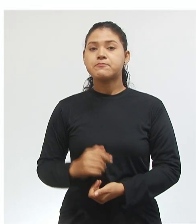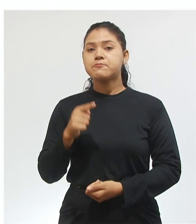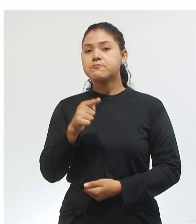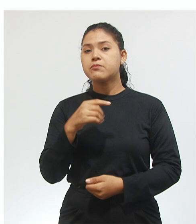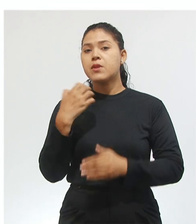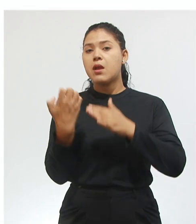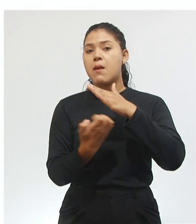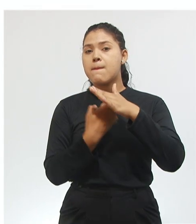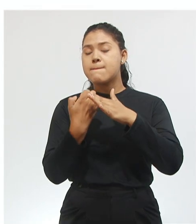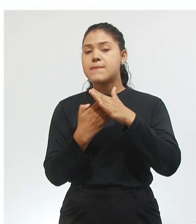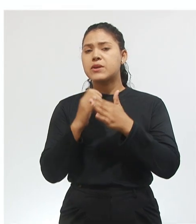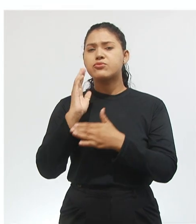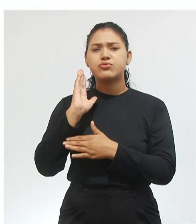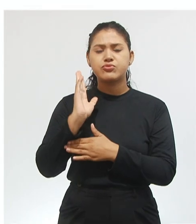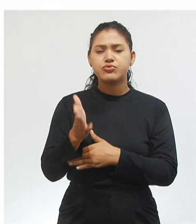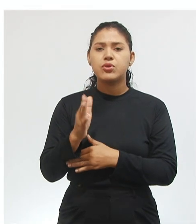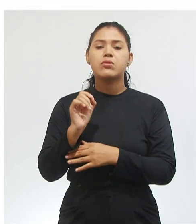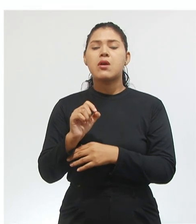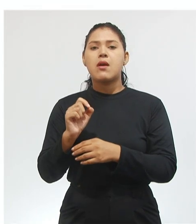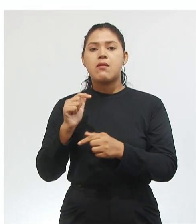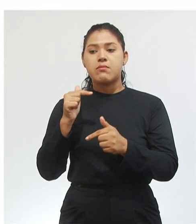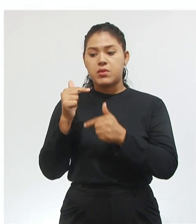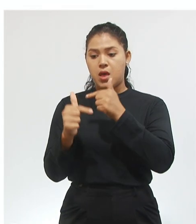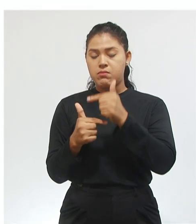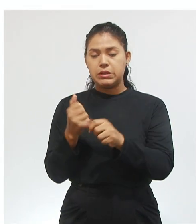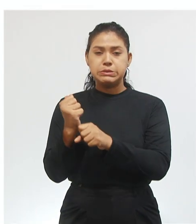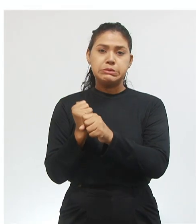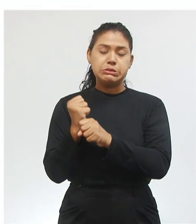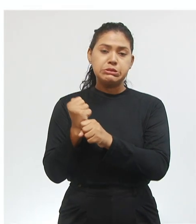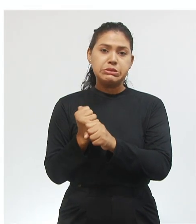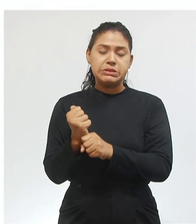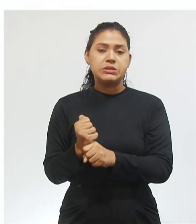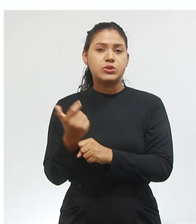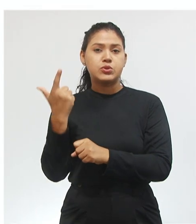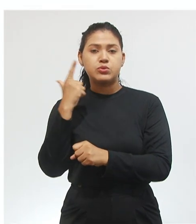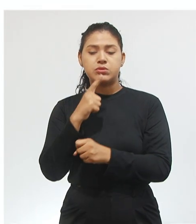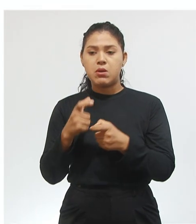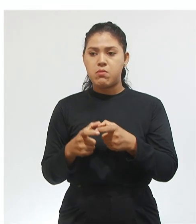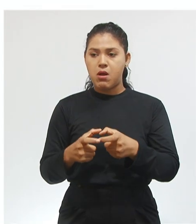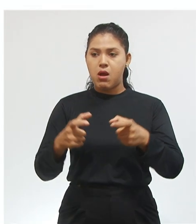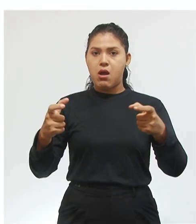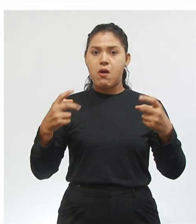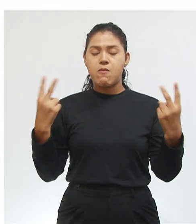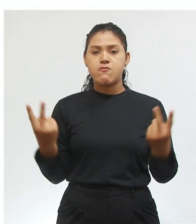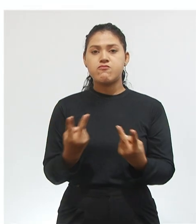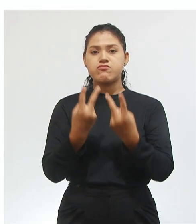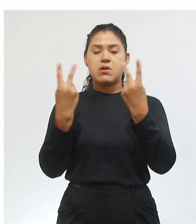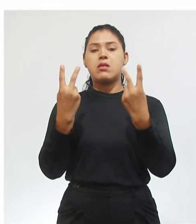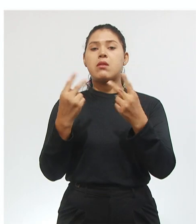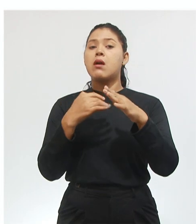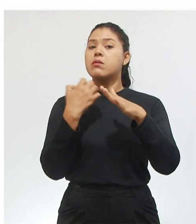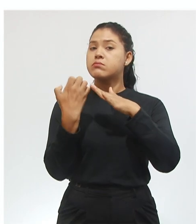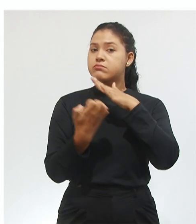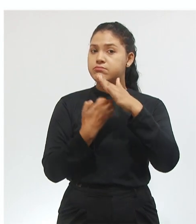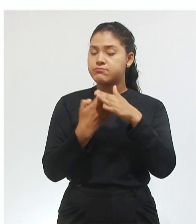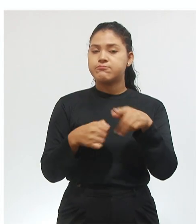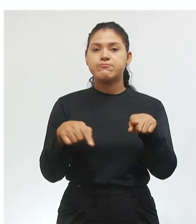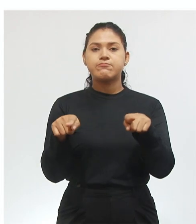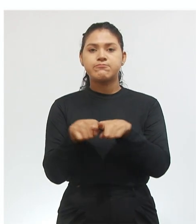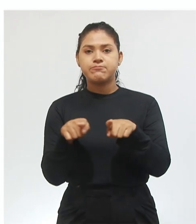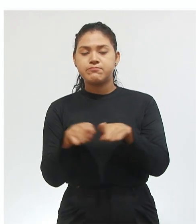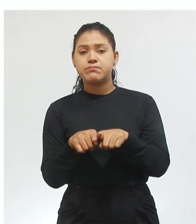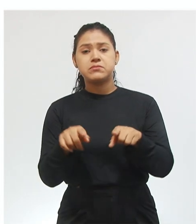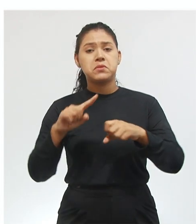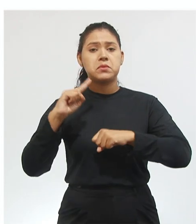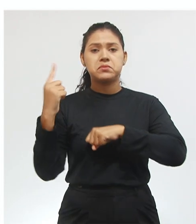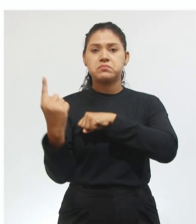de Emas que geram valor aí para tanto a empresa quanto para para